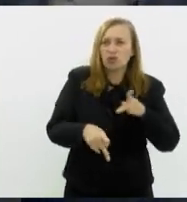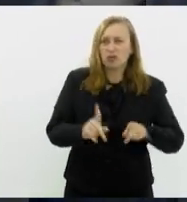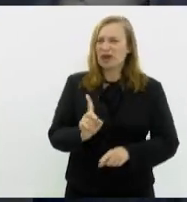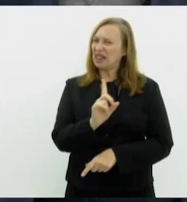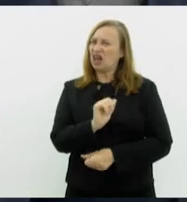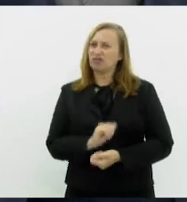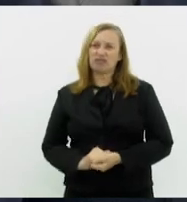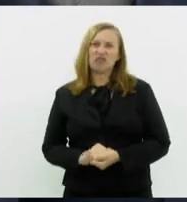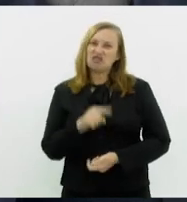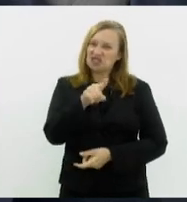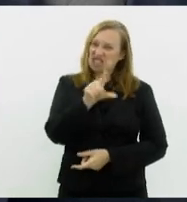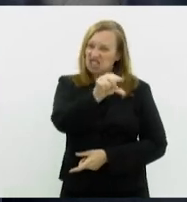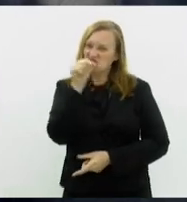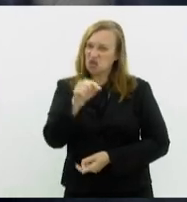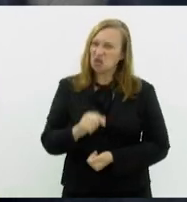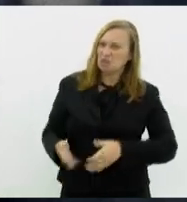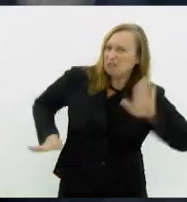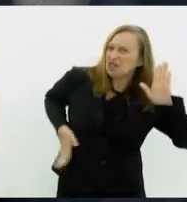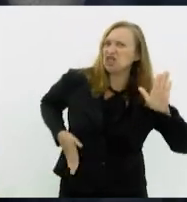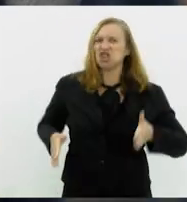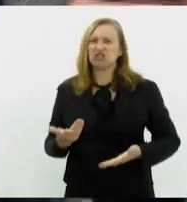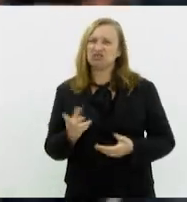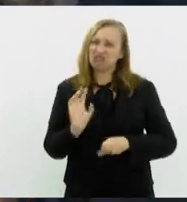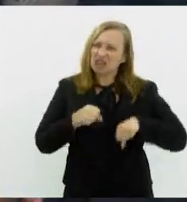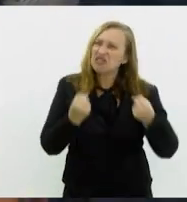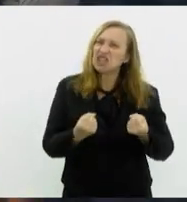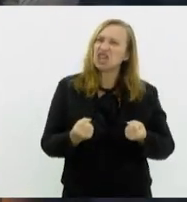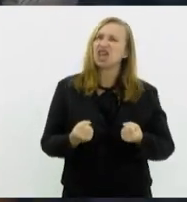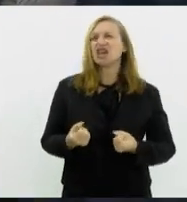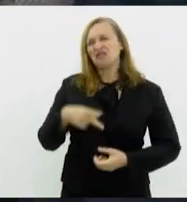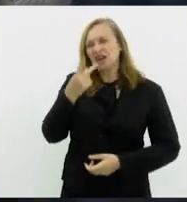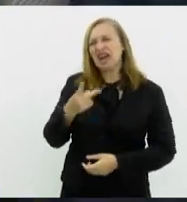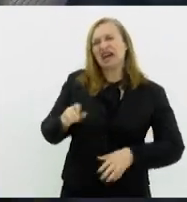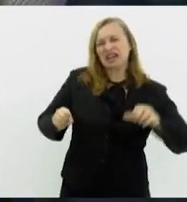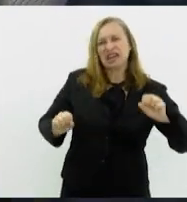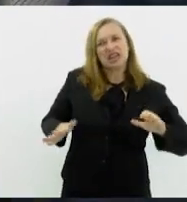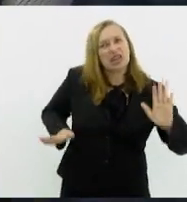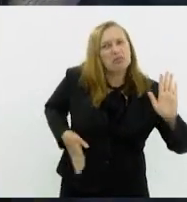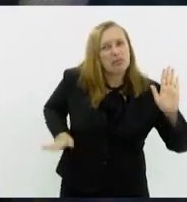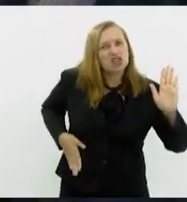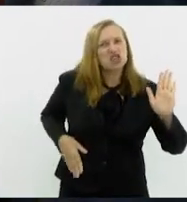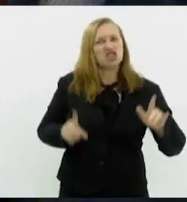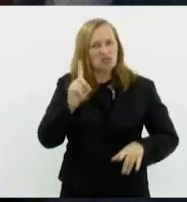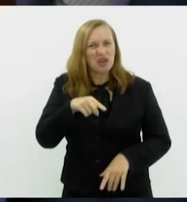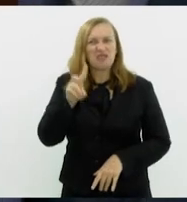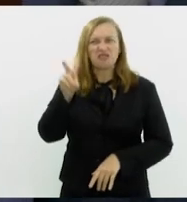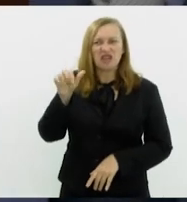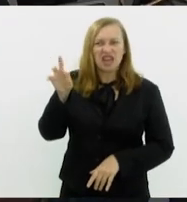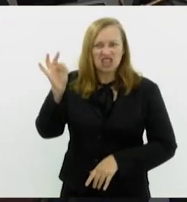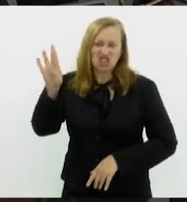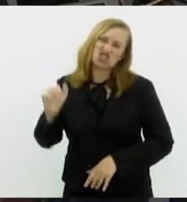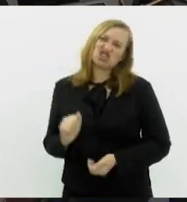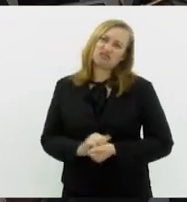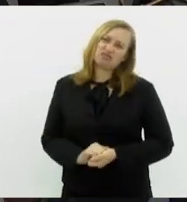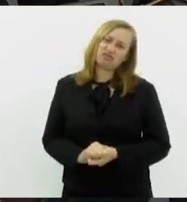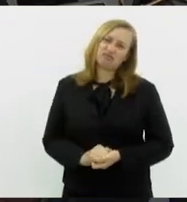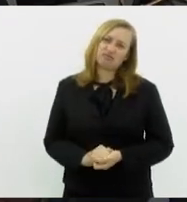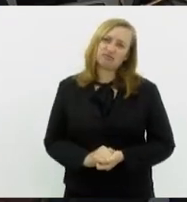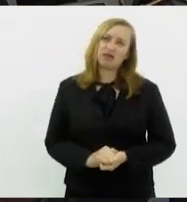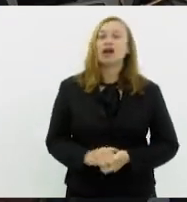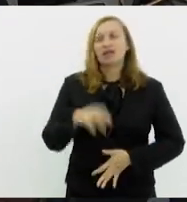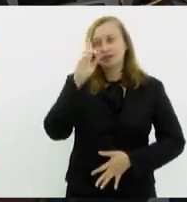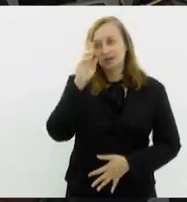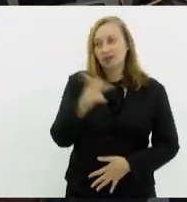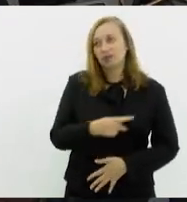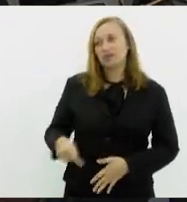não, vocês preferem defender vagabundo, chamar traficante de droga de varejista. Muito obrigado. Presidenta,